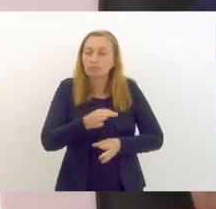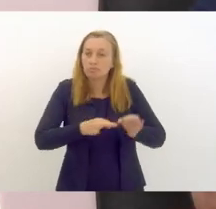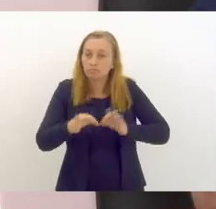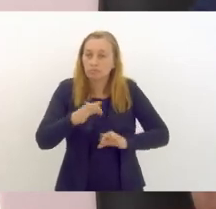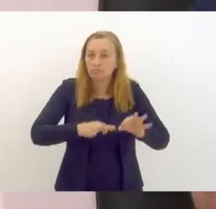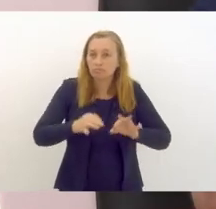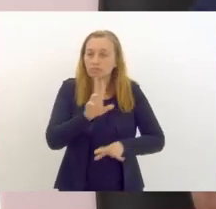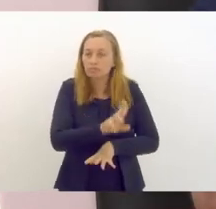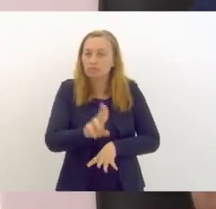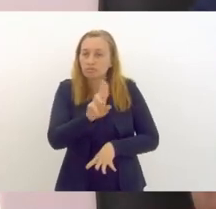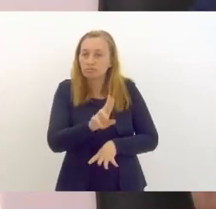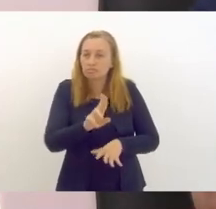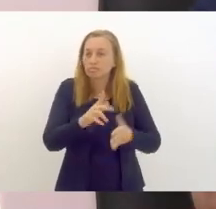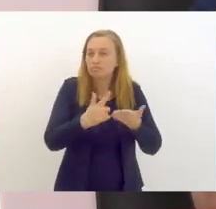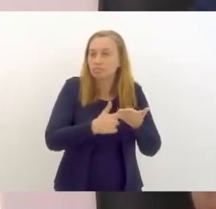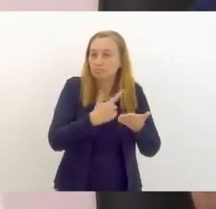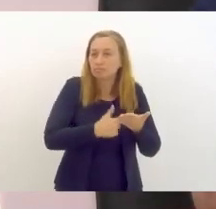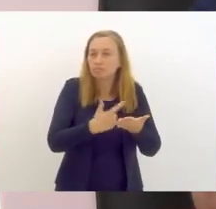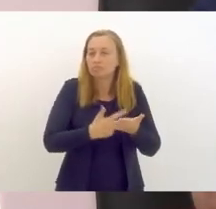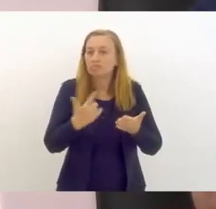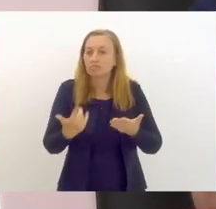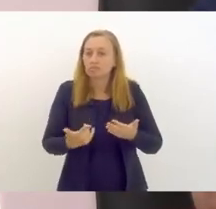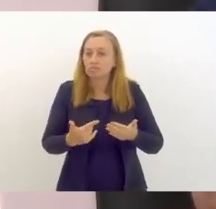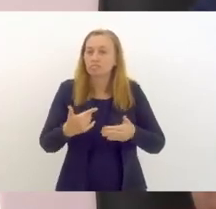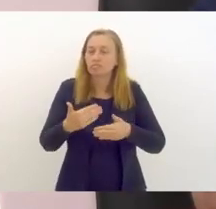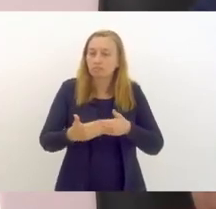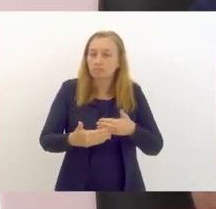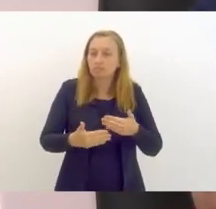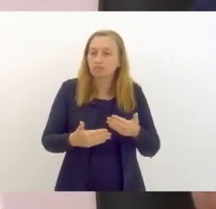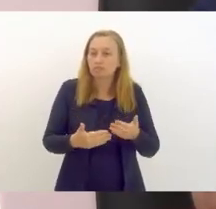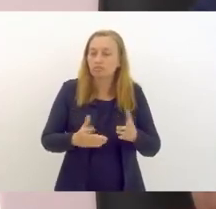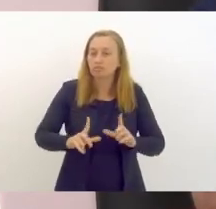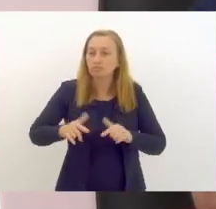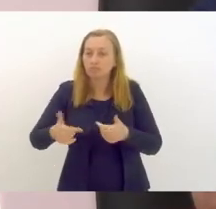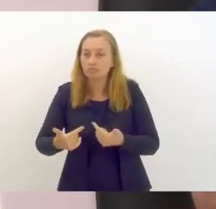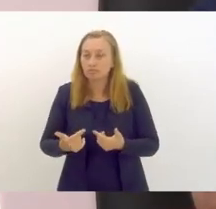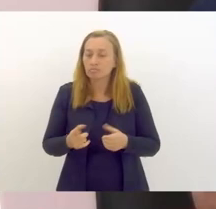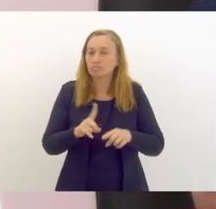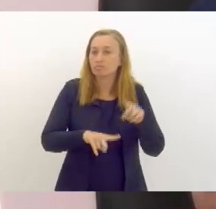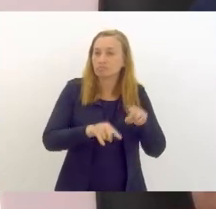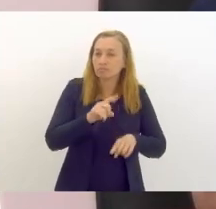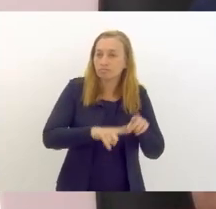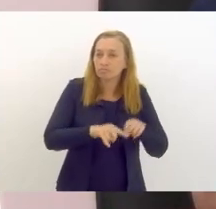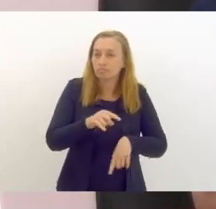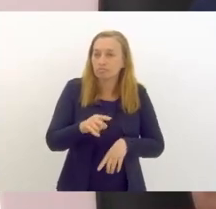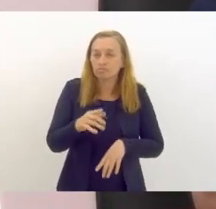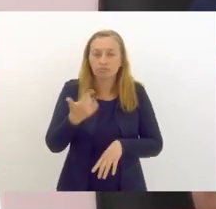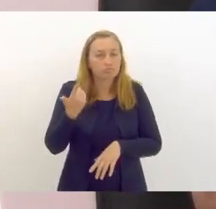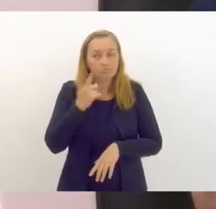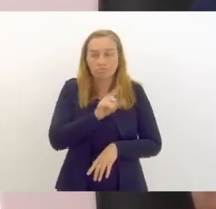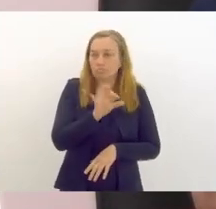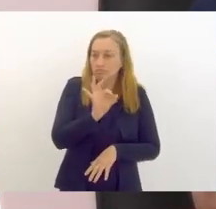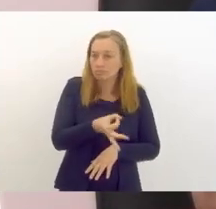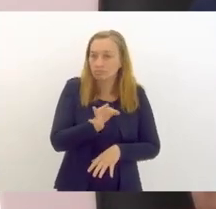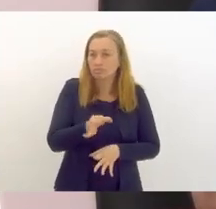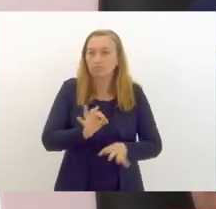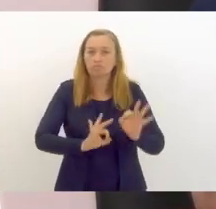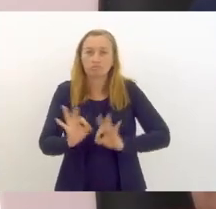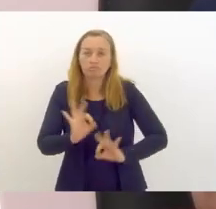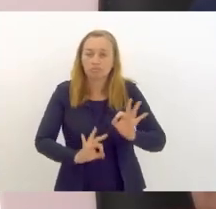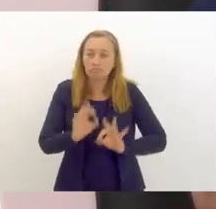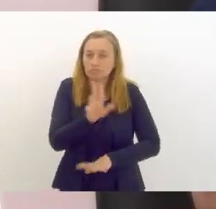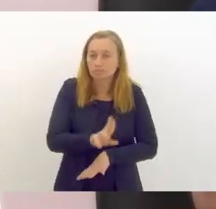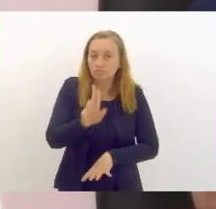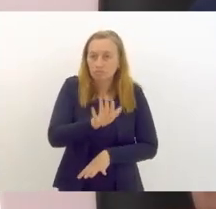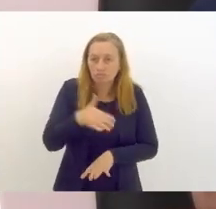como utilizaria esse material, e aí a gente vai tendo uma sobreposição de ações e de materiais que a gente não consegue, de fato, planejar para usar da melhor